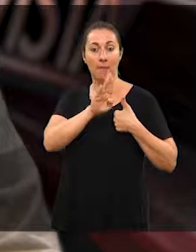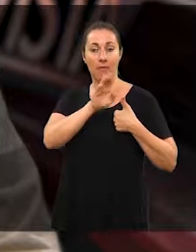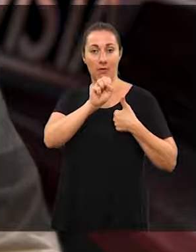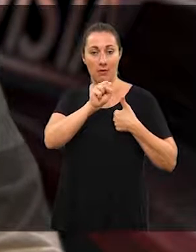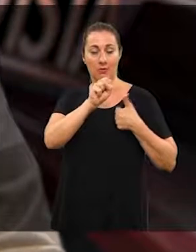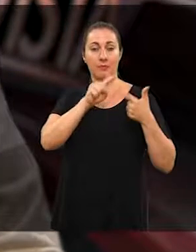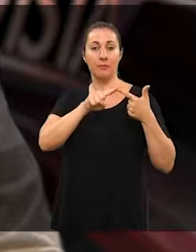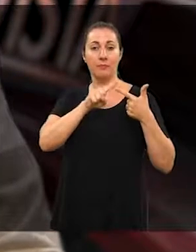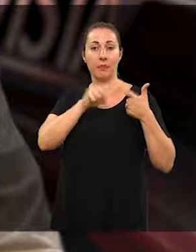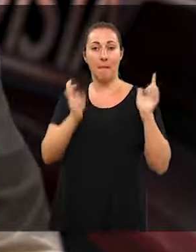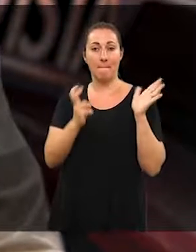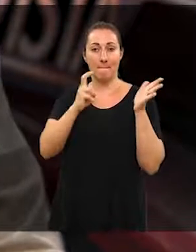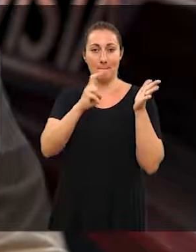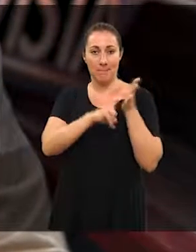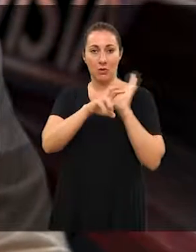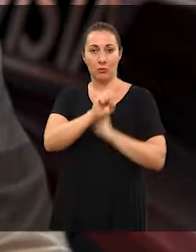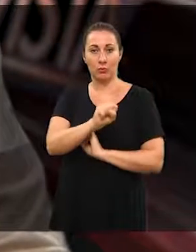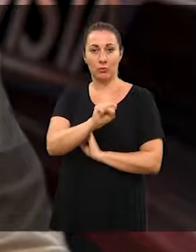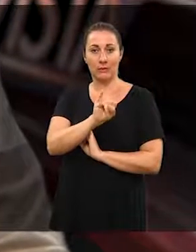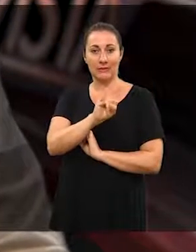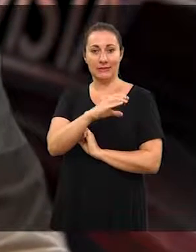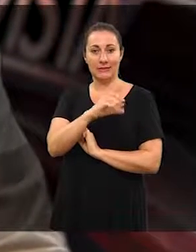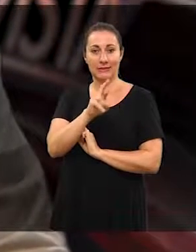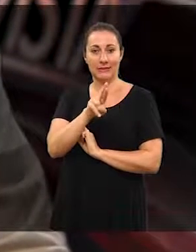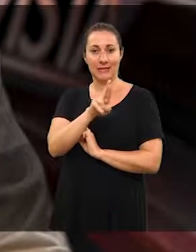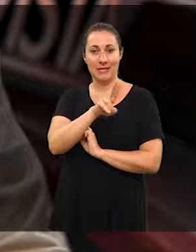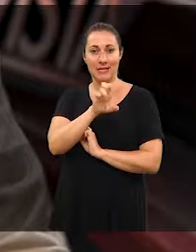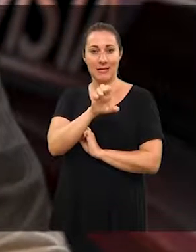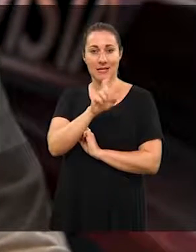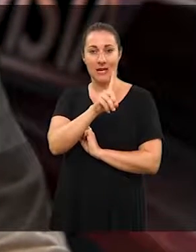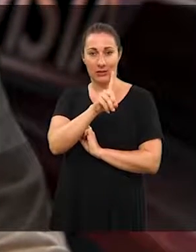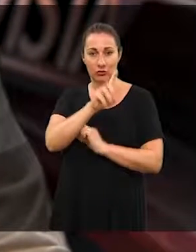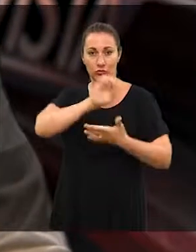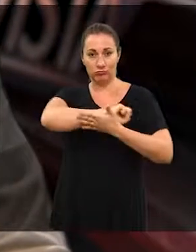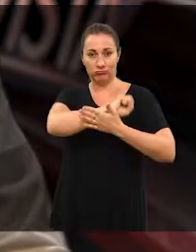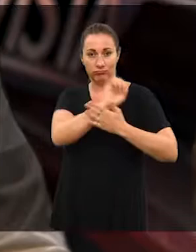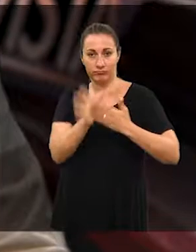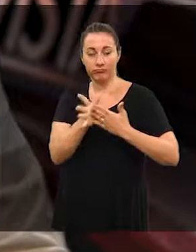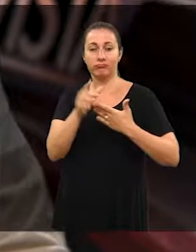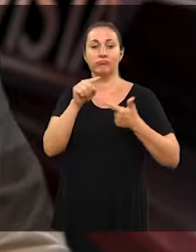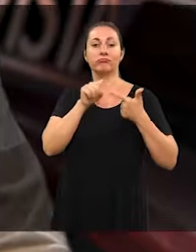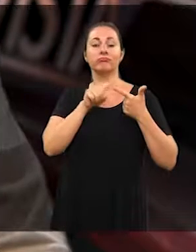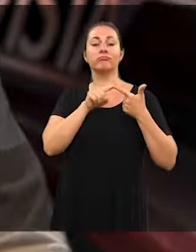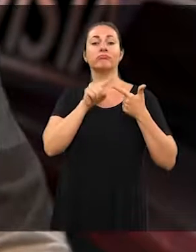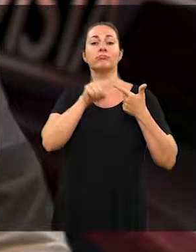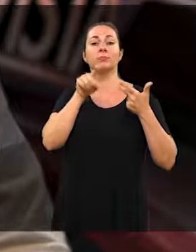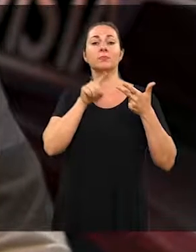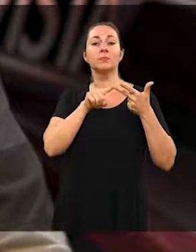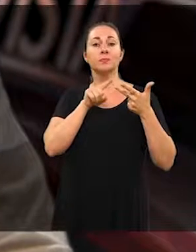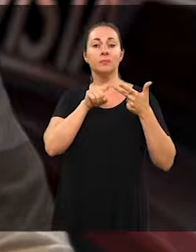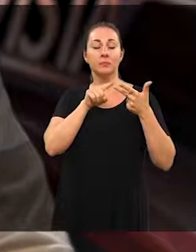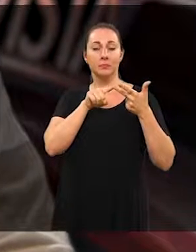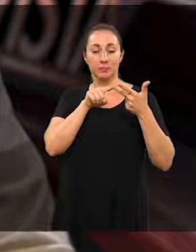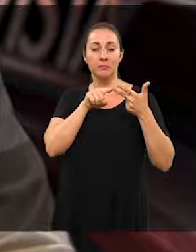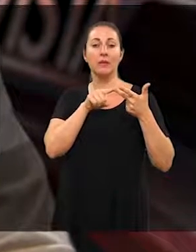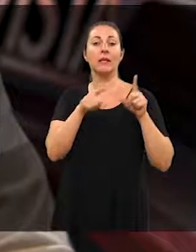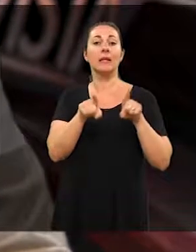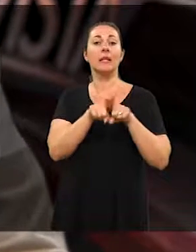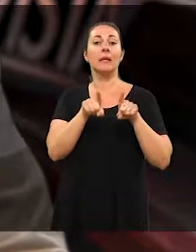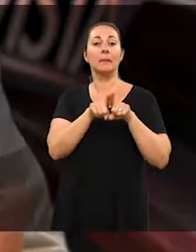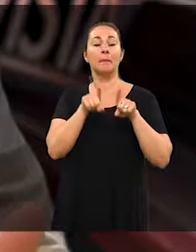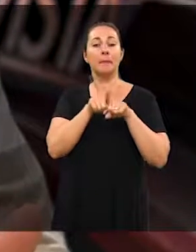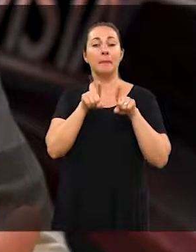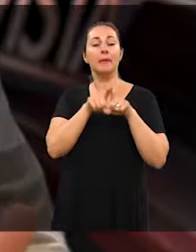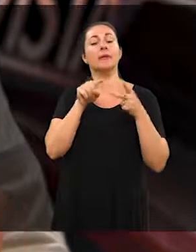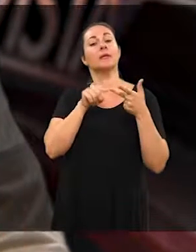Sicred Erechim, que é aqui o Sicred Alto Uruguai, né? Sicred Norte, RSSC, o Sicred Estação